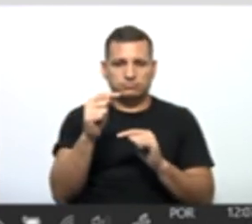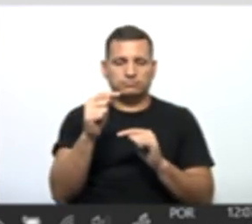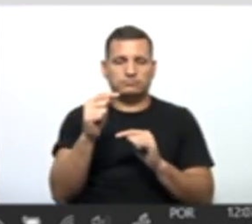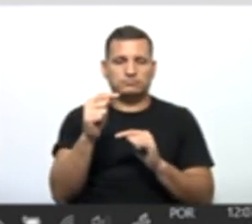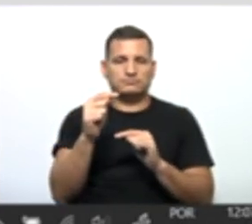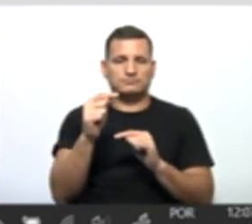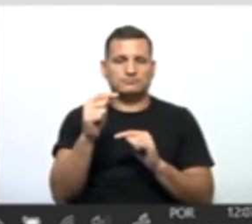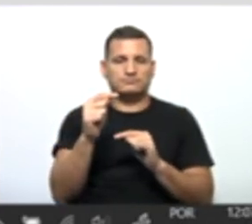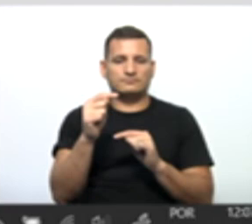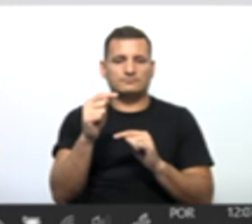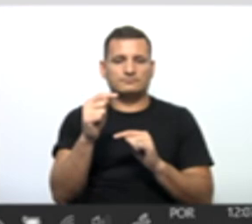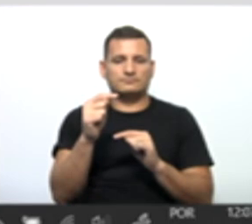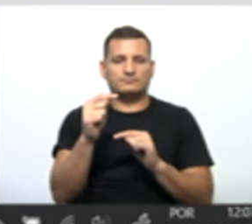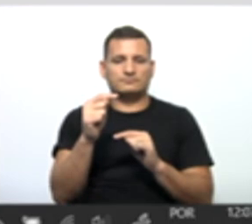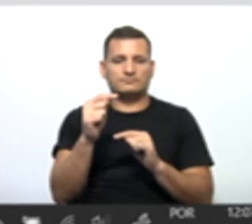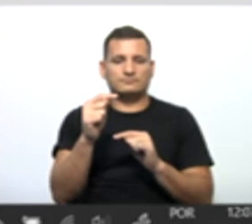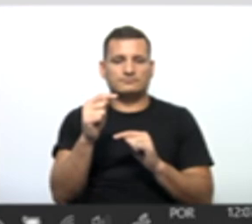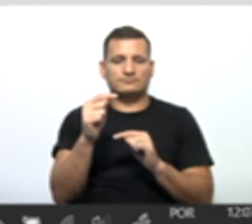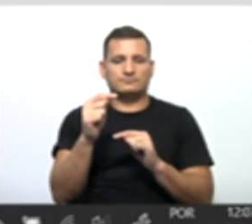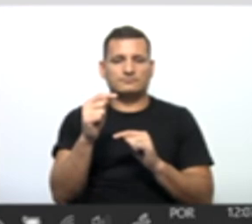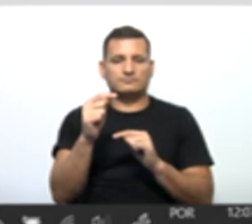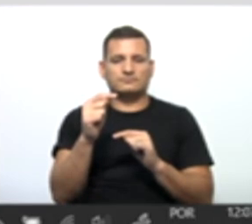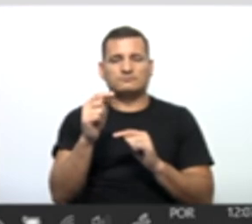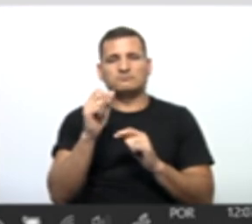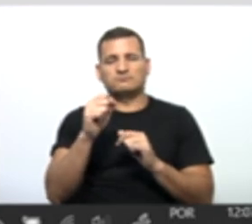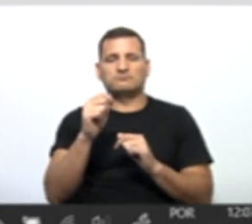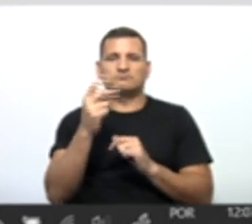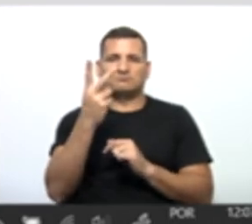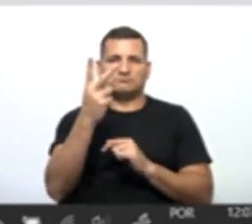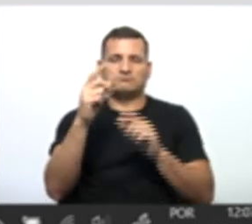duas partes, por exemplo.